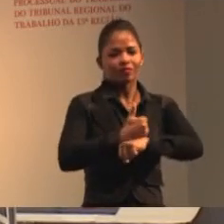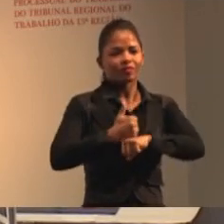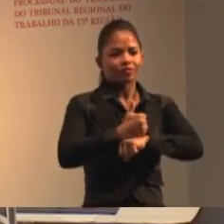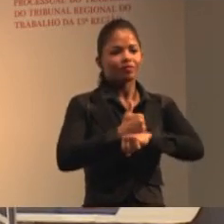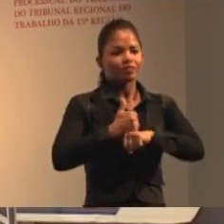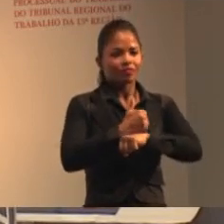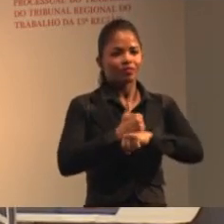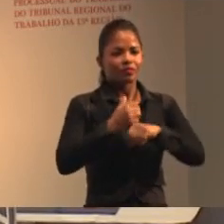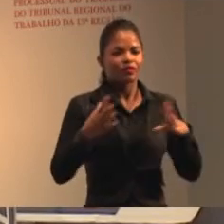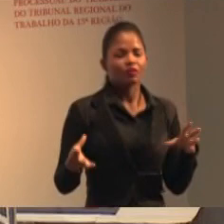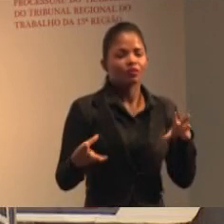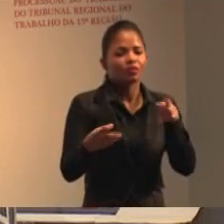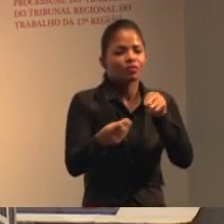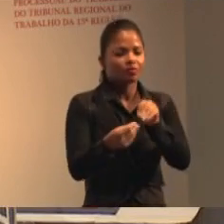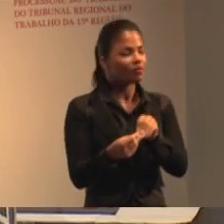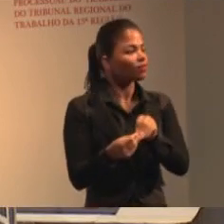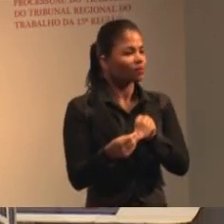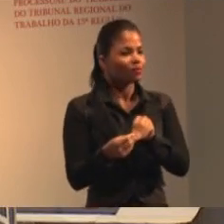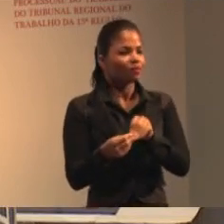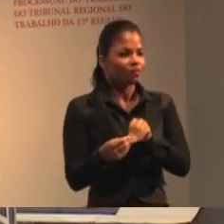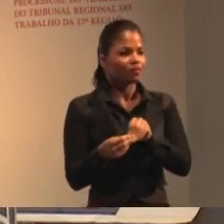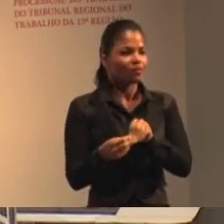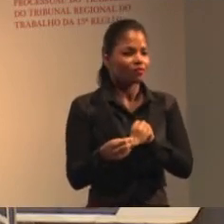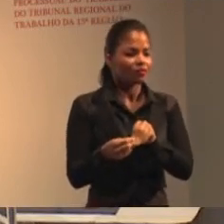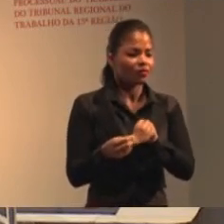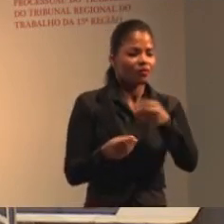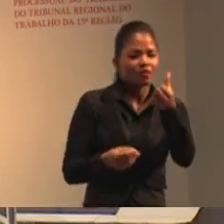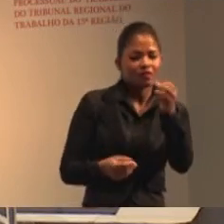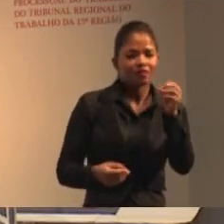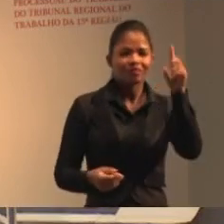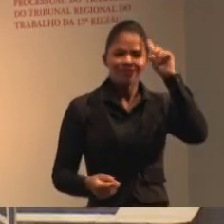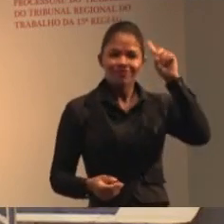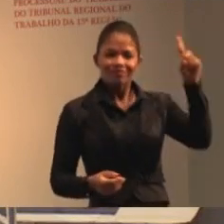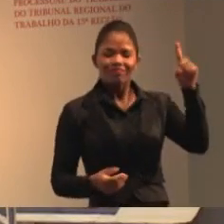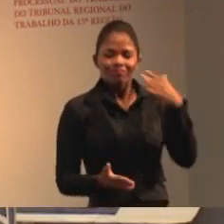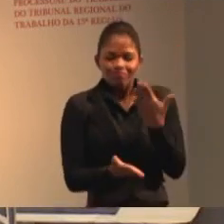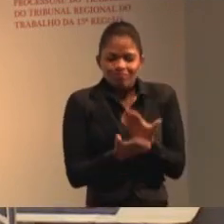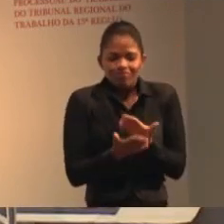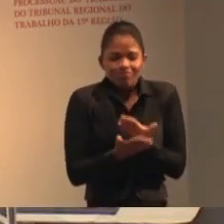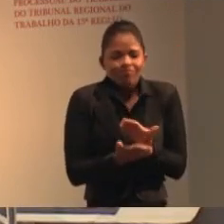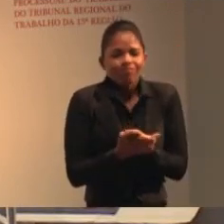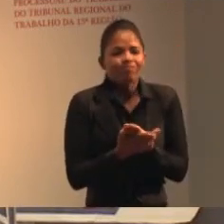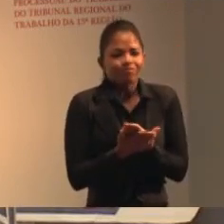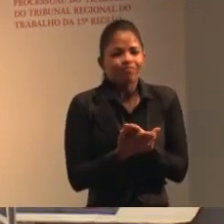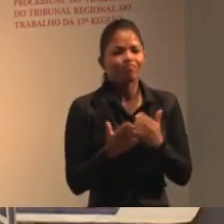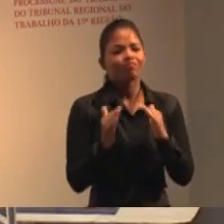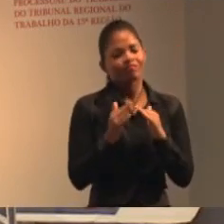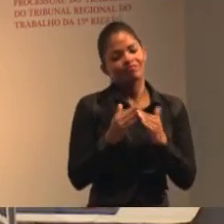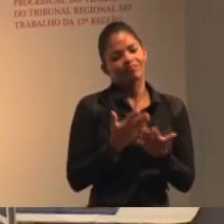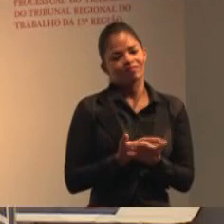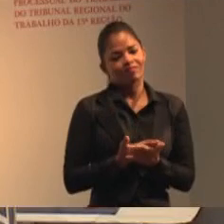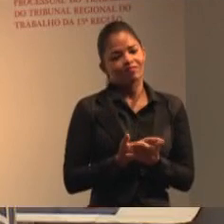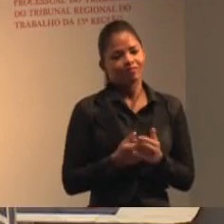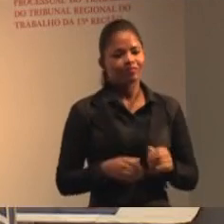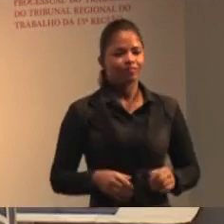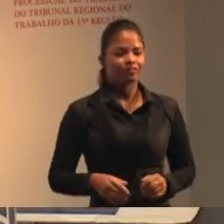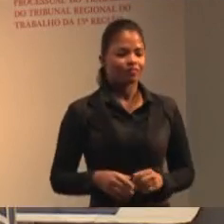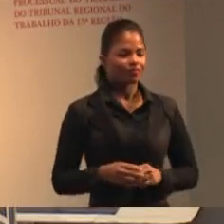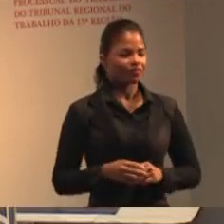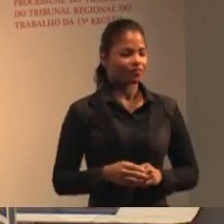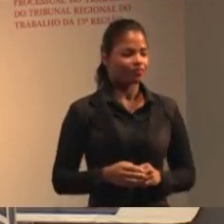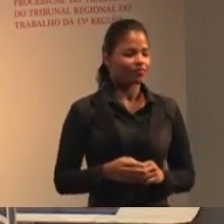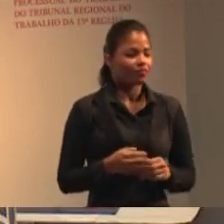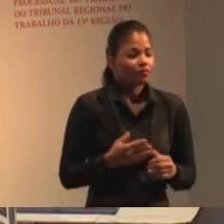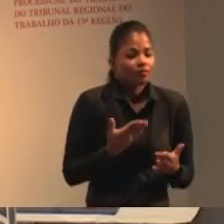é complementada com mais 60 dias de estudos na escola regional.